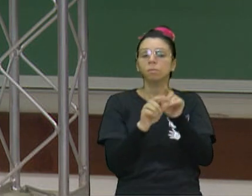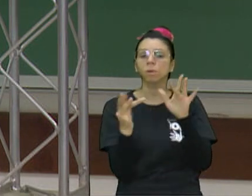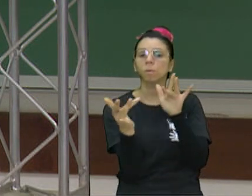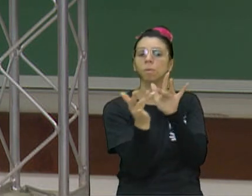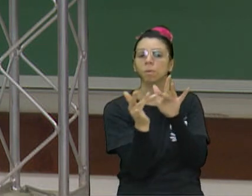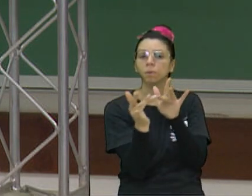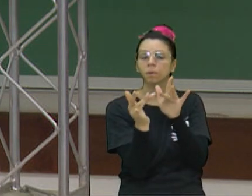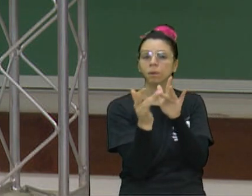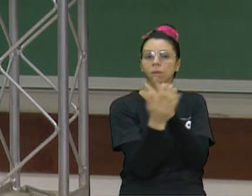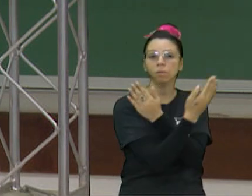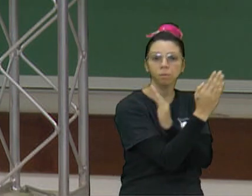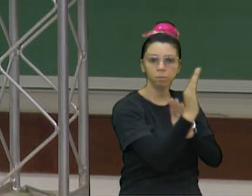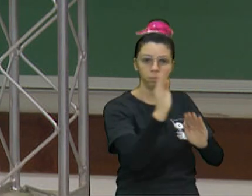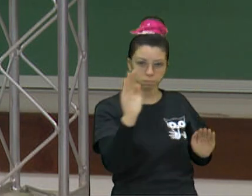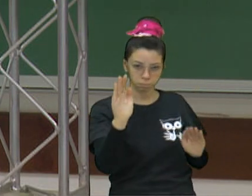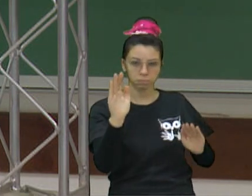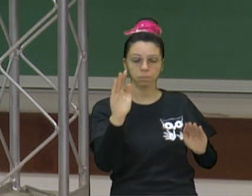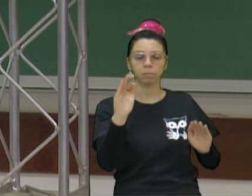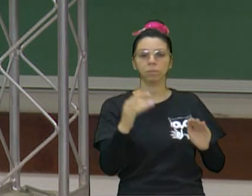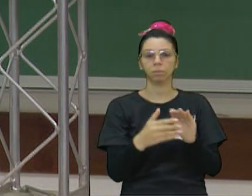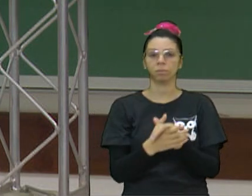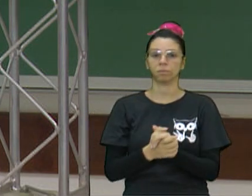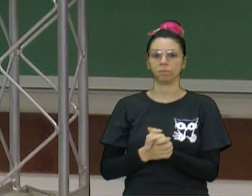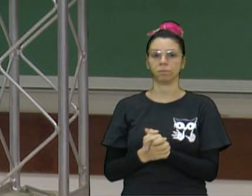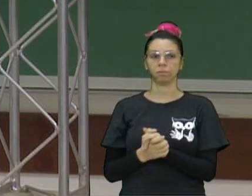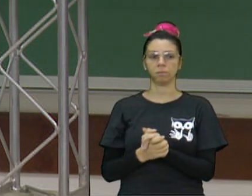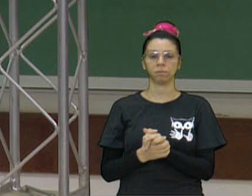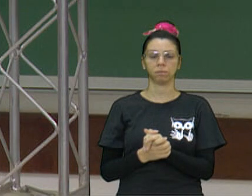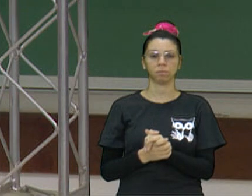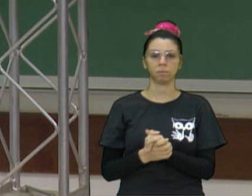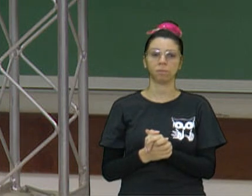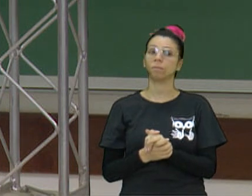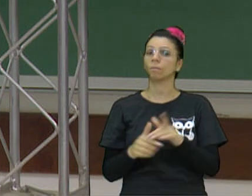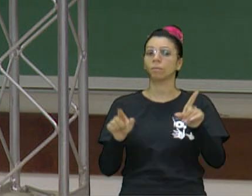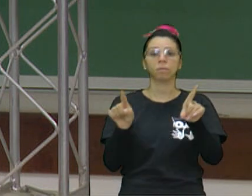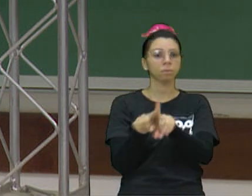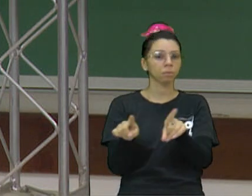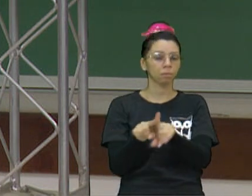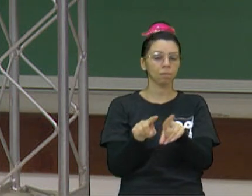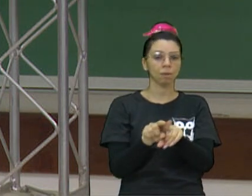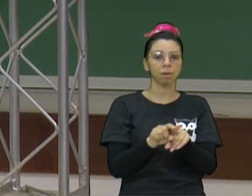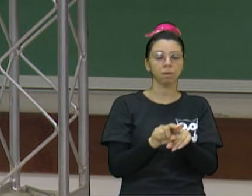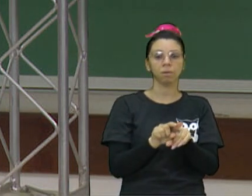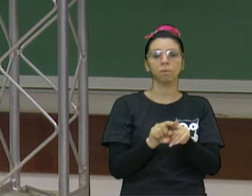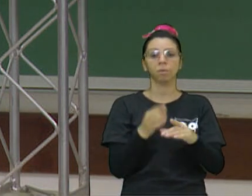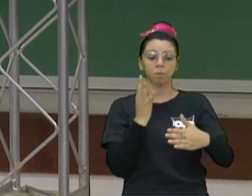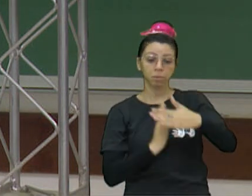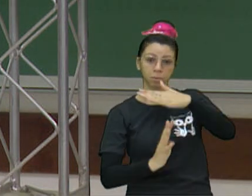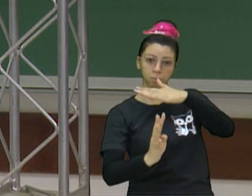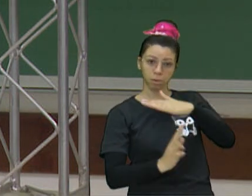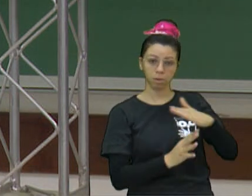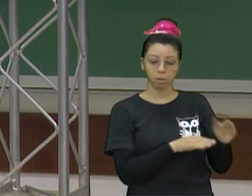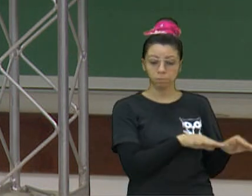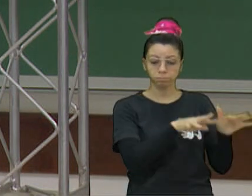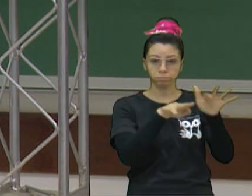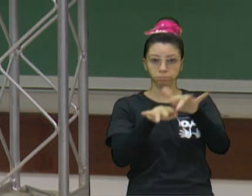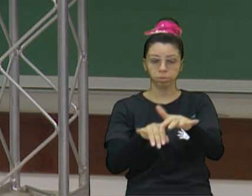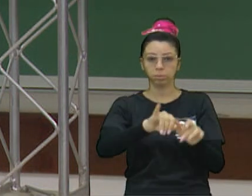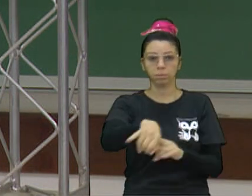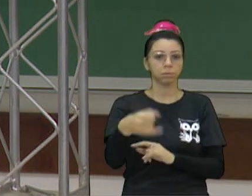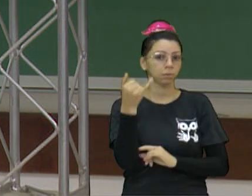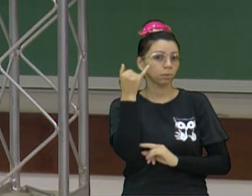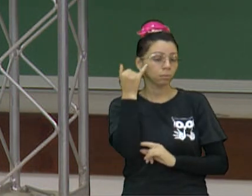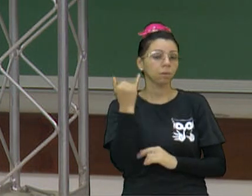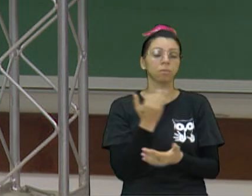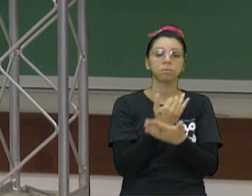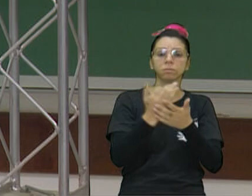No momento da ocupação da Coreia, né, também alguns imigrantes foram até o Japão. Então, no Japão